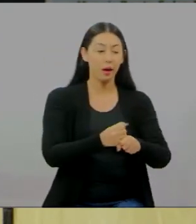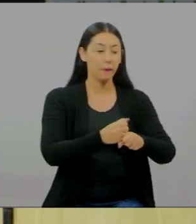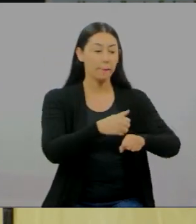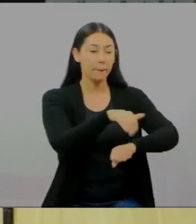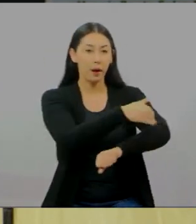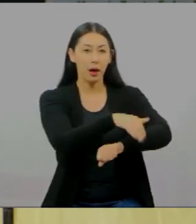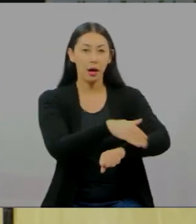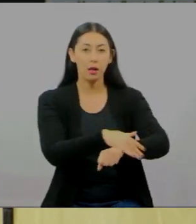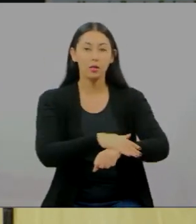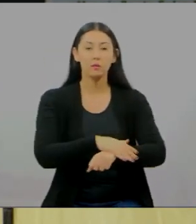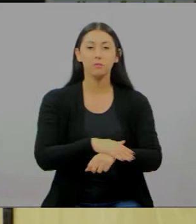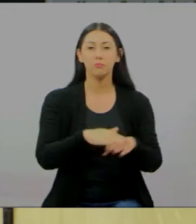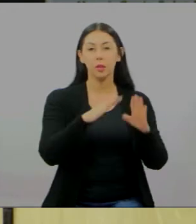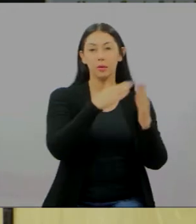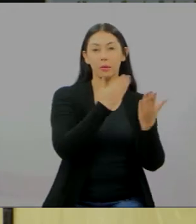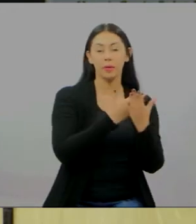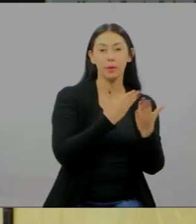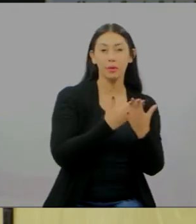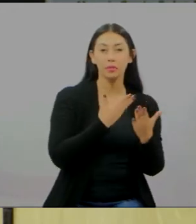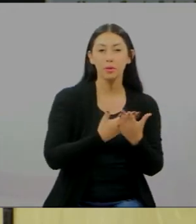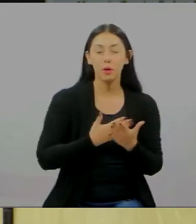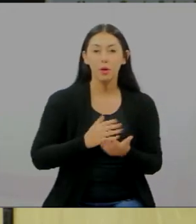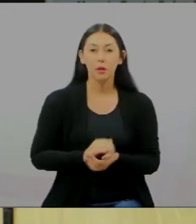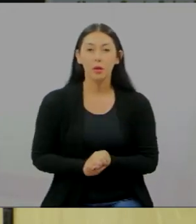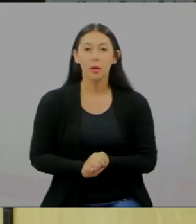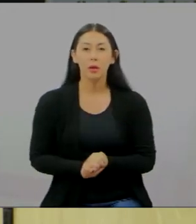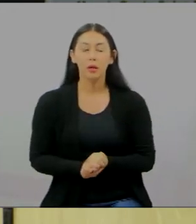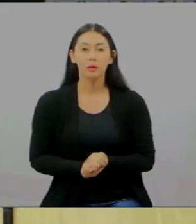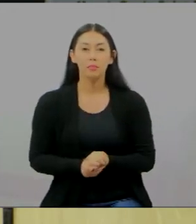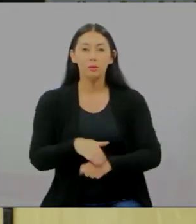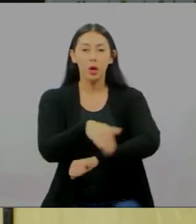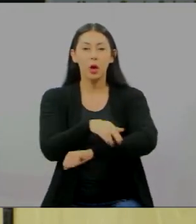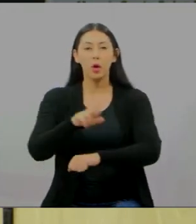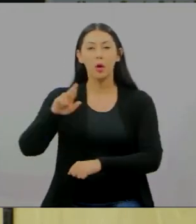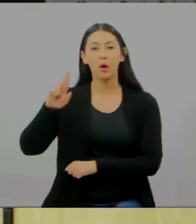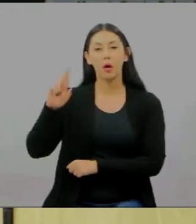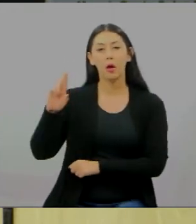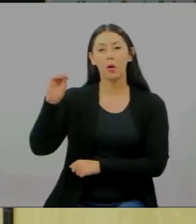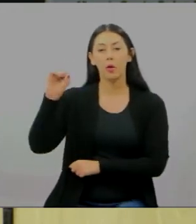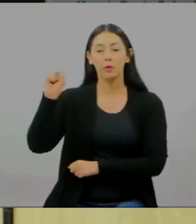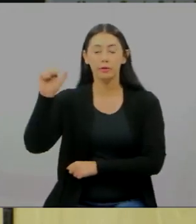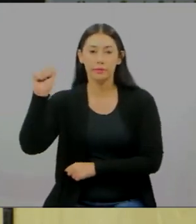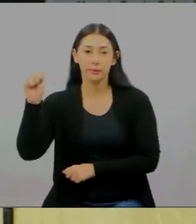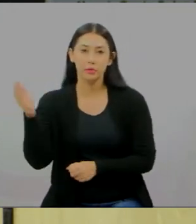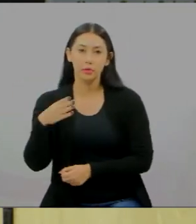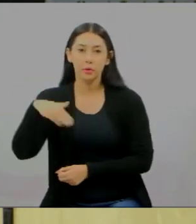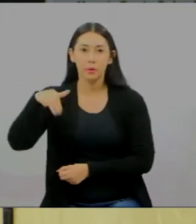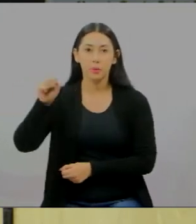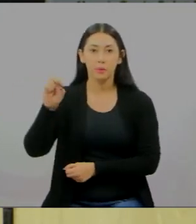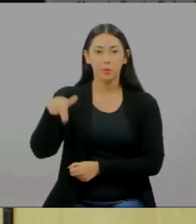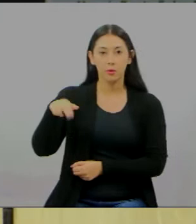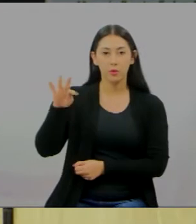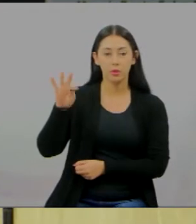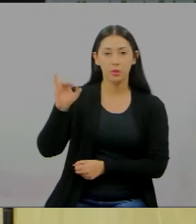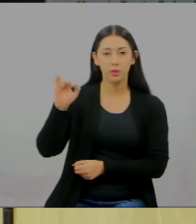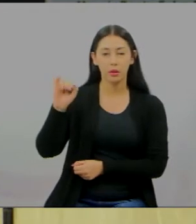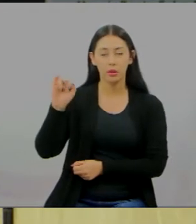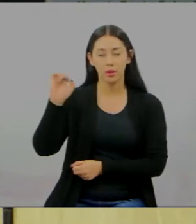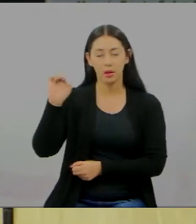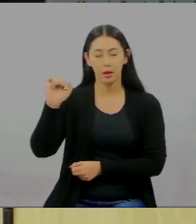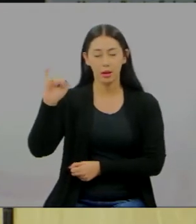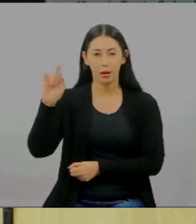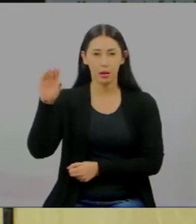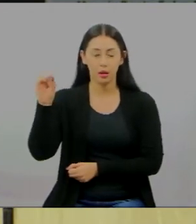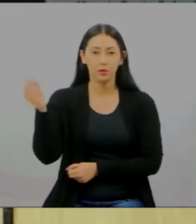Professor Olívia do Amaral Santos Canetieri, localizada na rua Rosa Monteiro Lino, número 507, no Parque Meia Lua, em Jacareí.